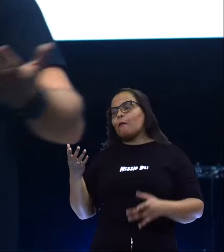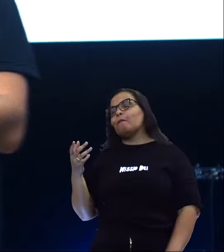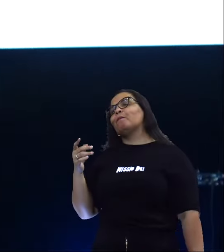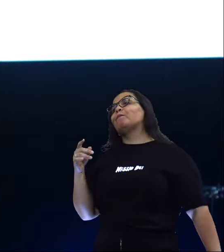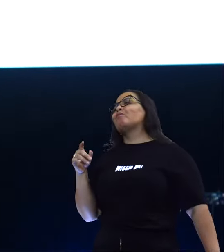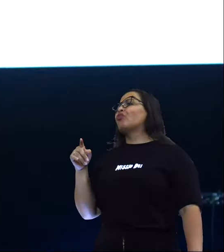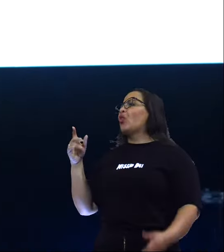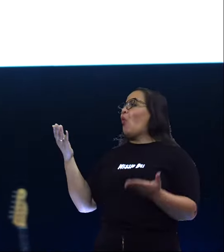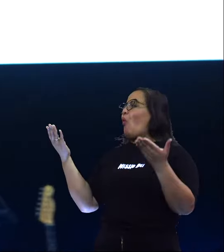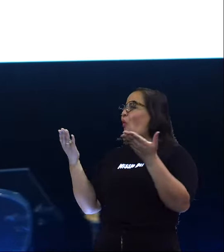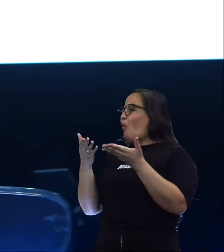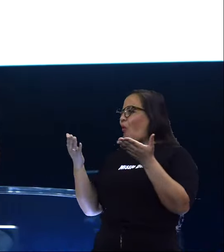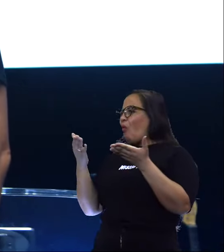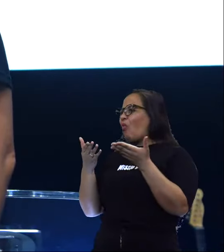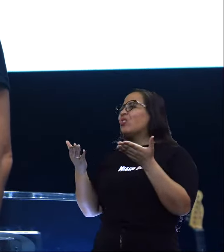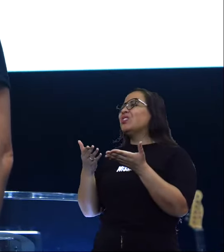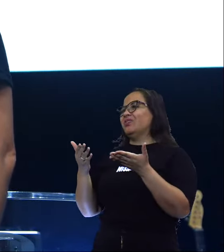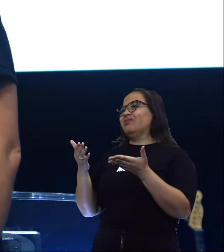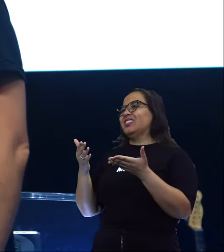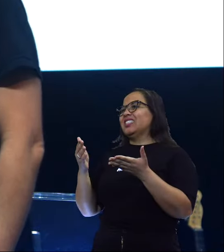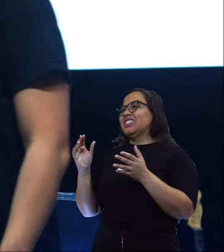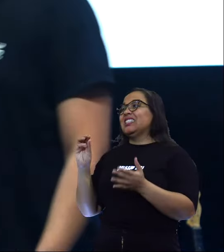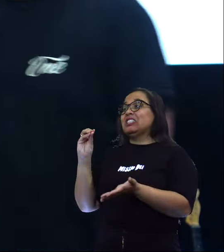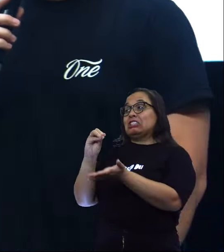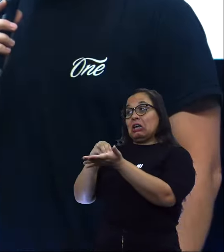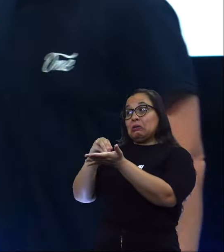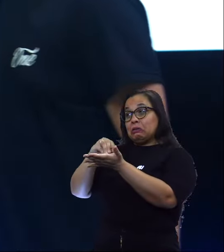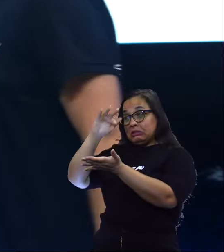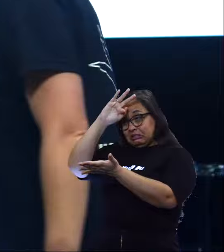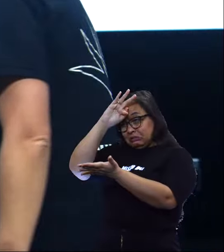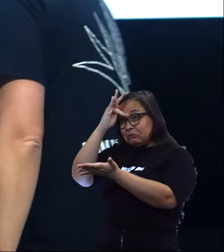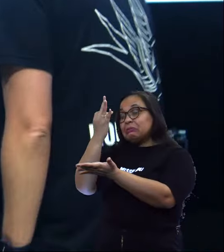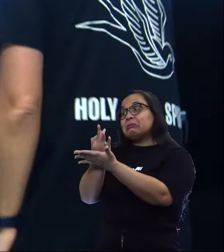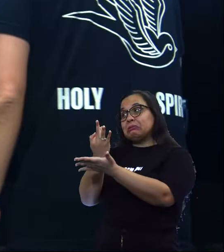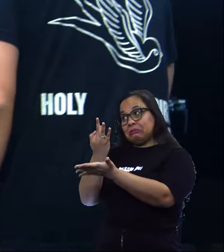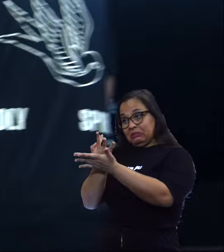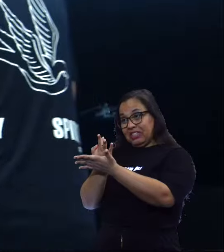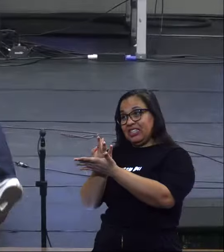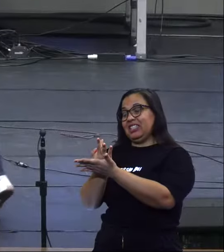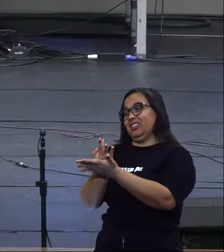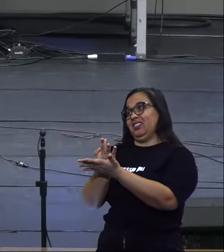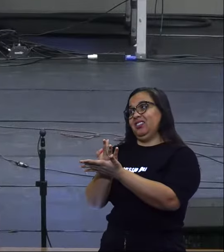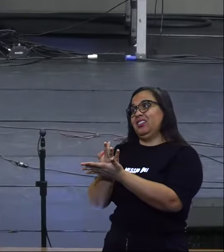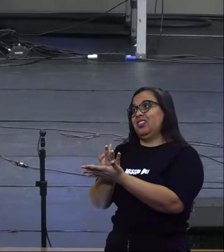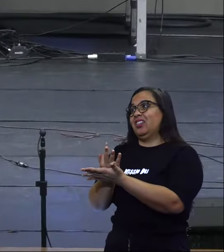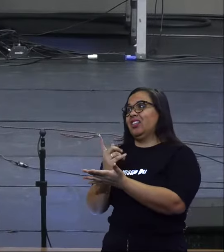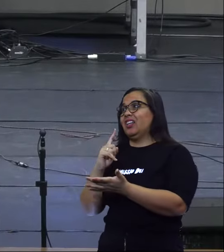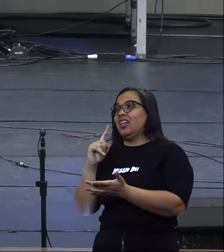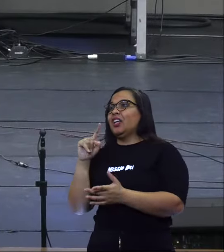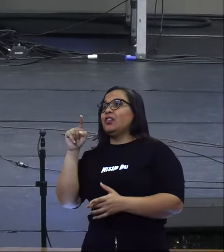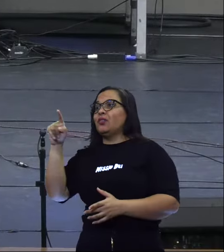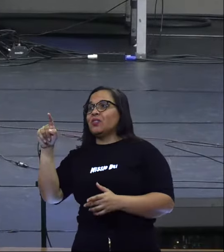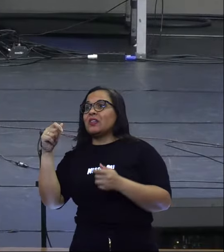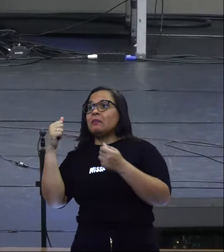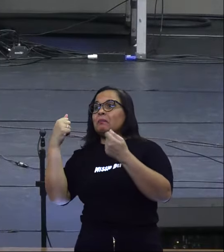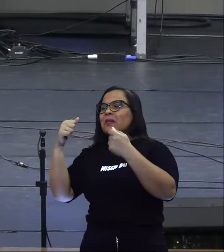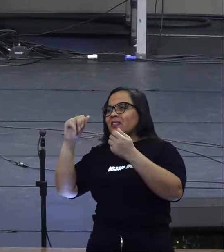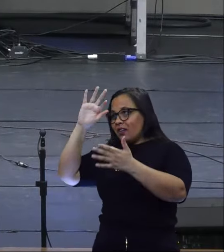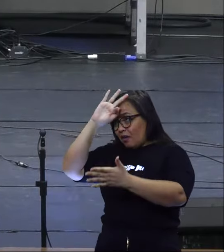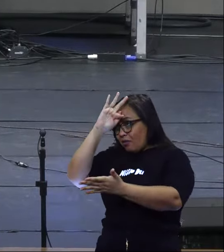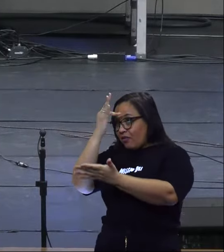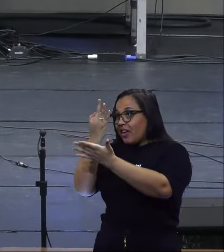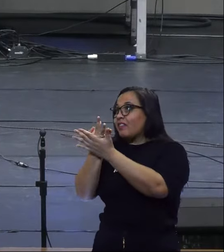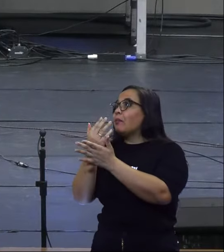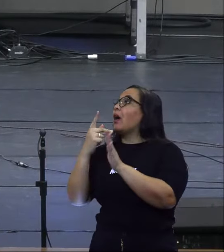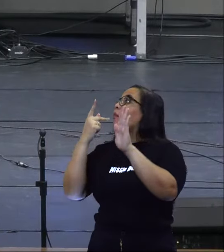possa ser revelada mais uma vez na tua vida? Em último lugar aqui, senão o pastor se empolga demais, último ajuste que eu quero ver com você aqui